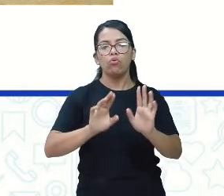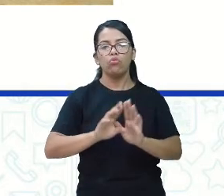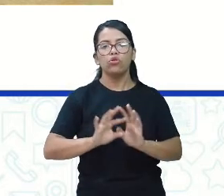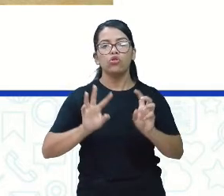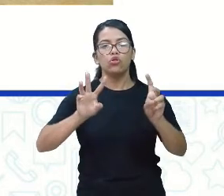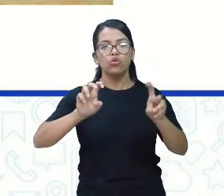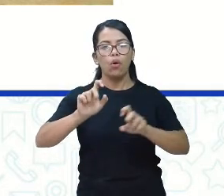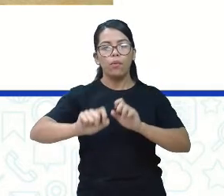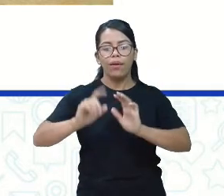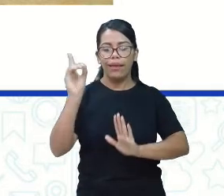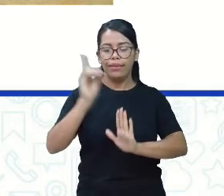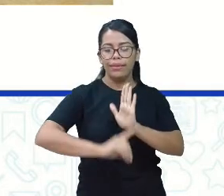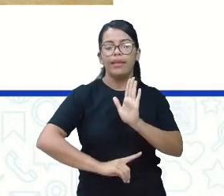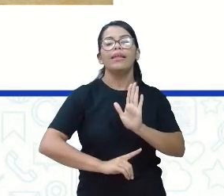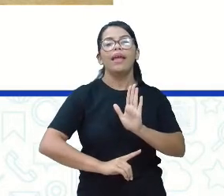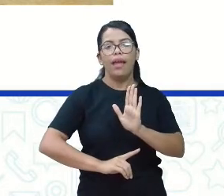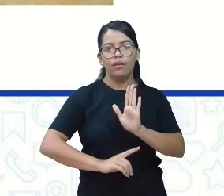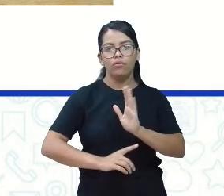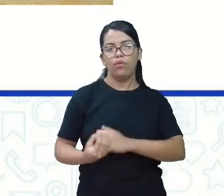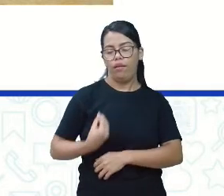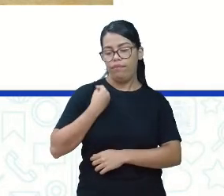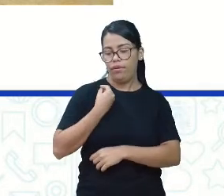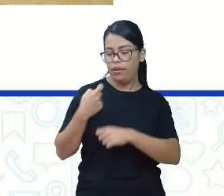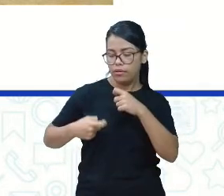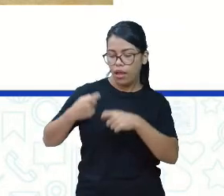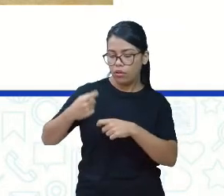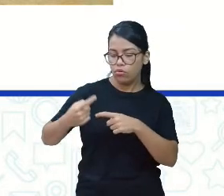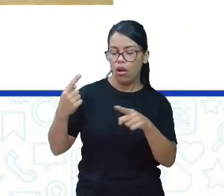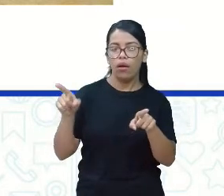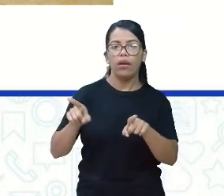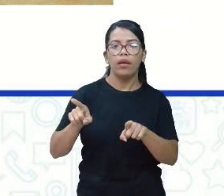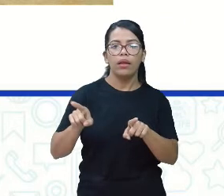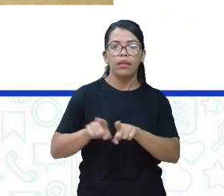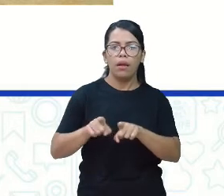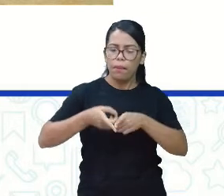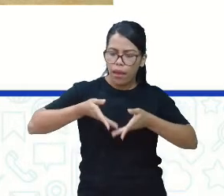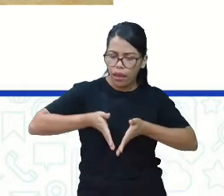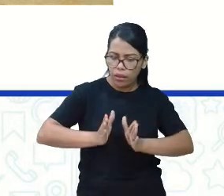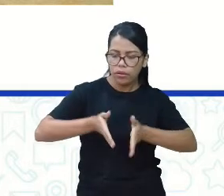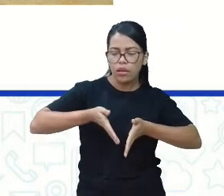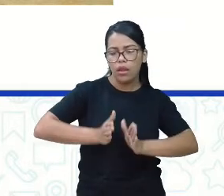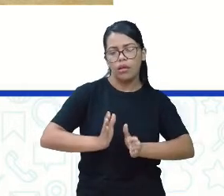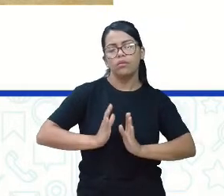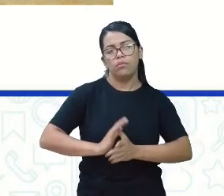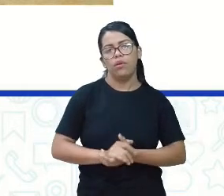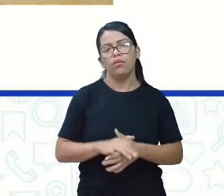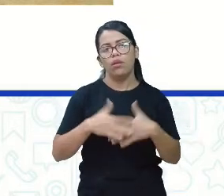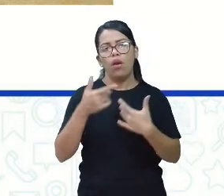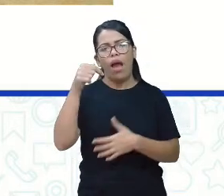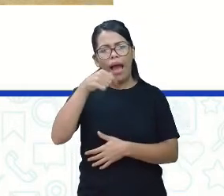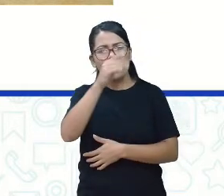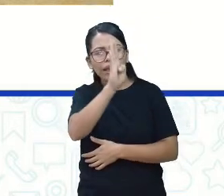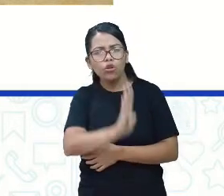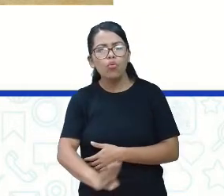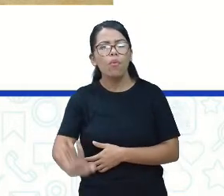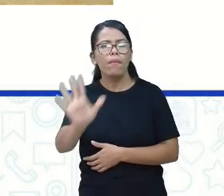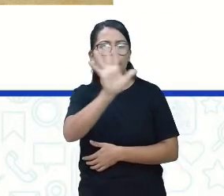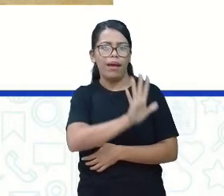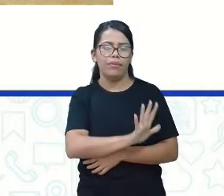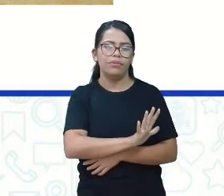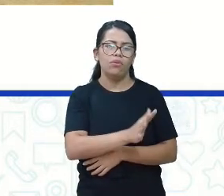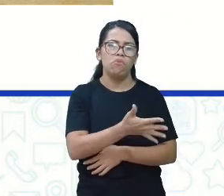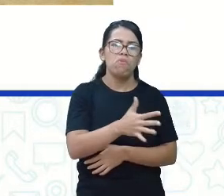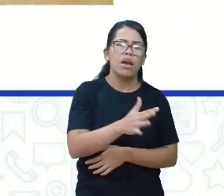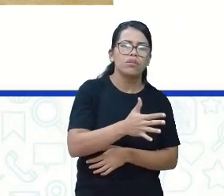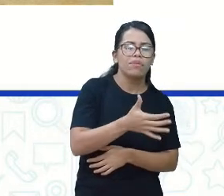saúde sexual e reprodutiva das populações. E aí, no Brasil, a taxa é de 62